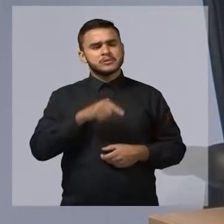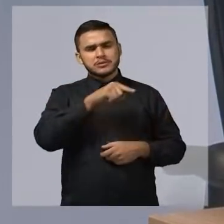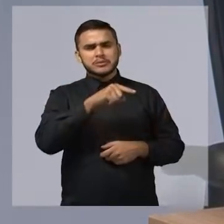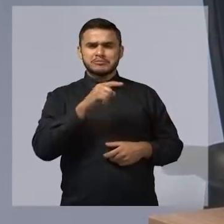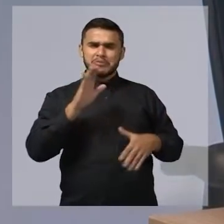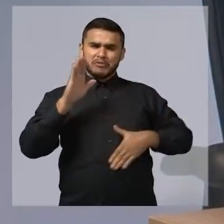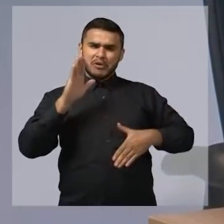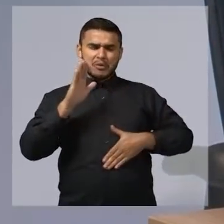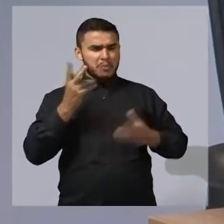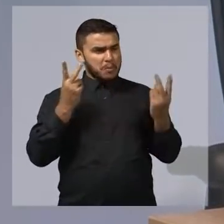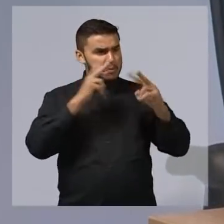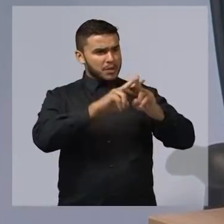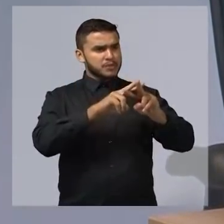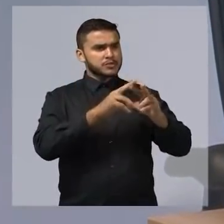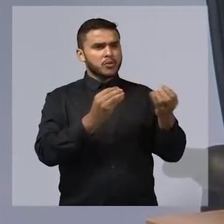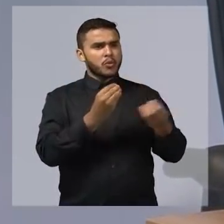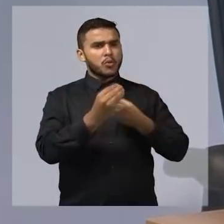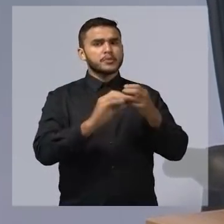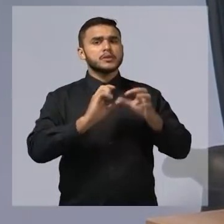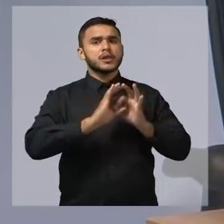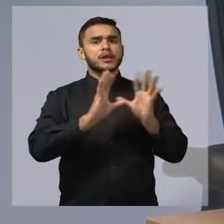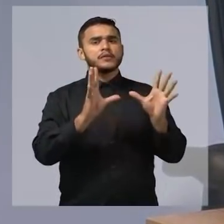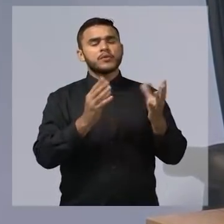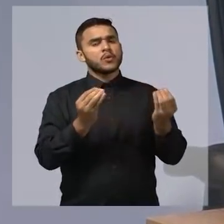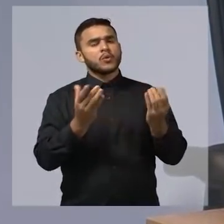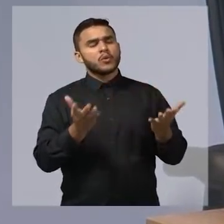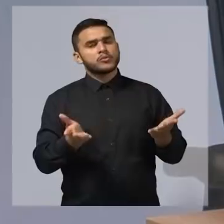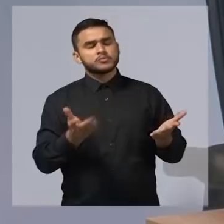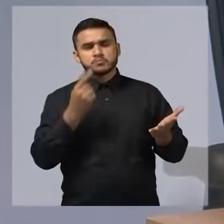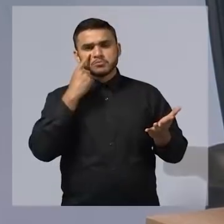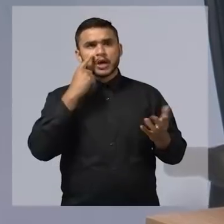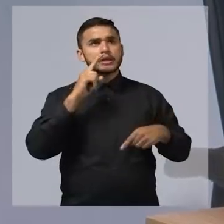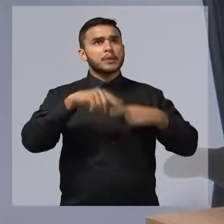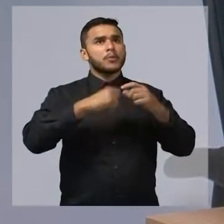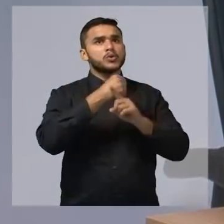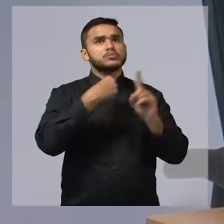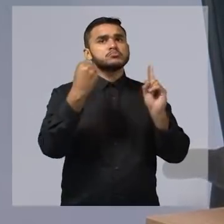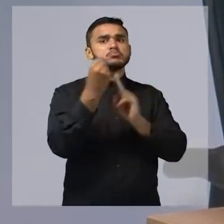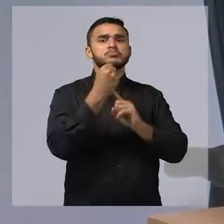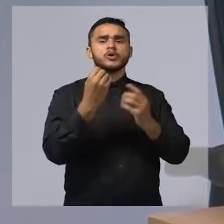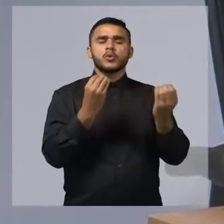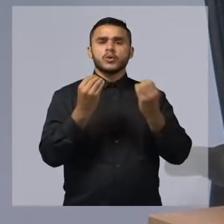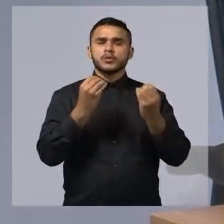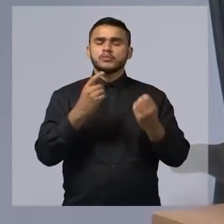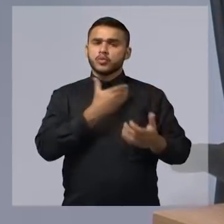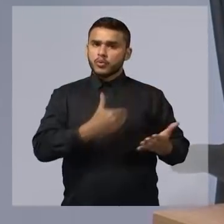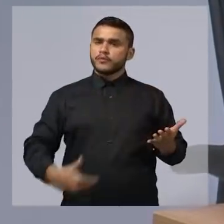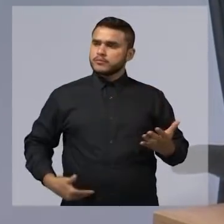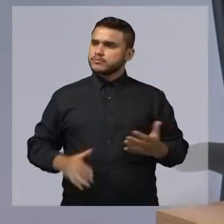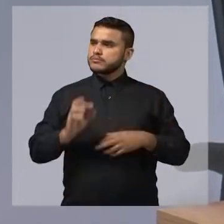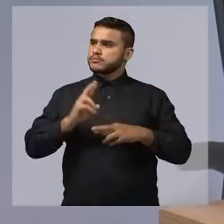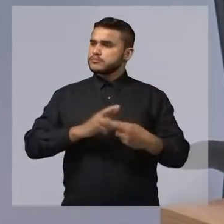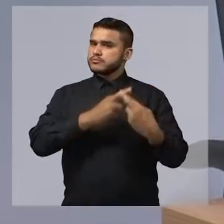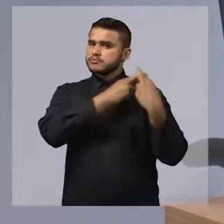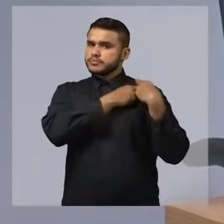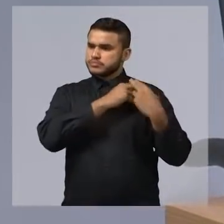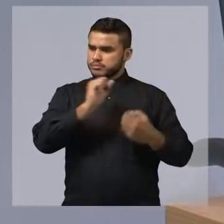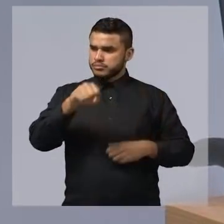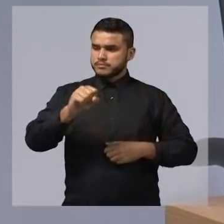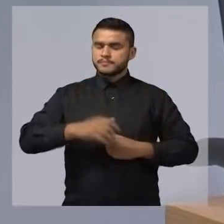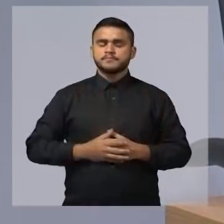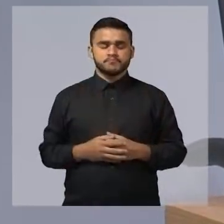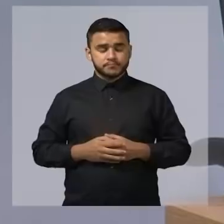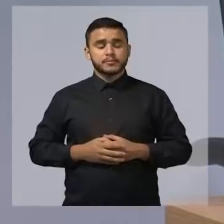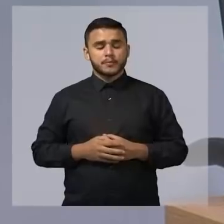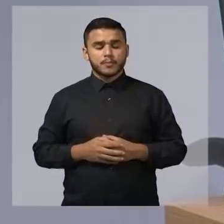sociedade. E nesse ponto o Estado tem total e inteira responsabilidade. O Estado hoje, né, com determinação do